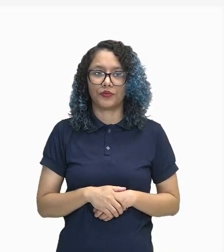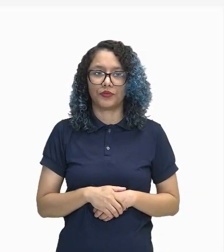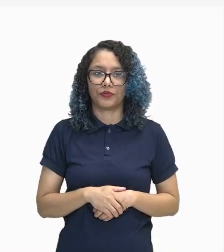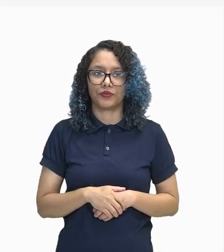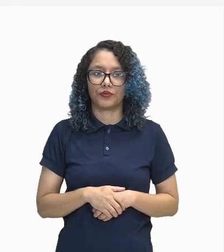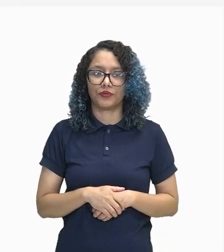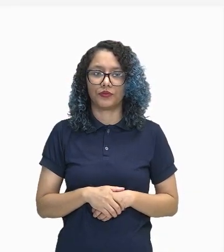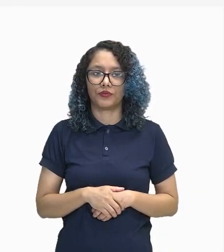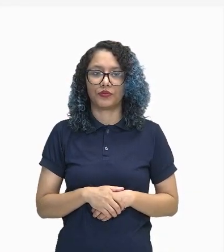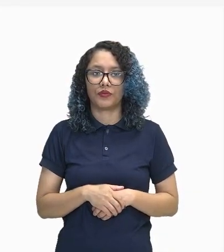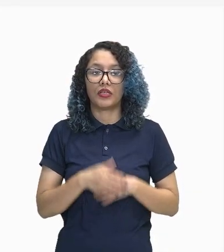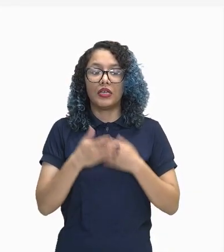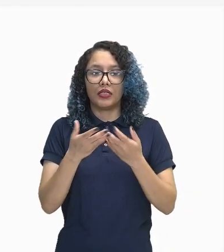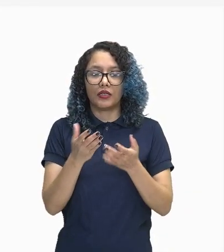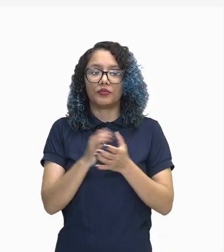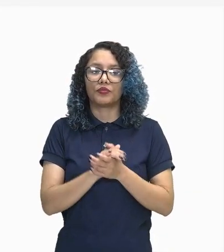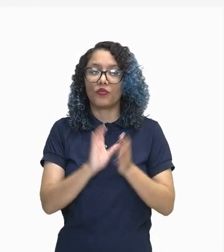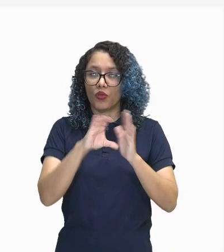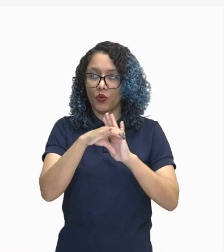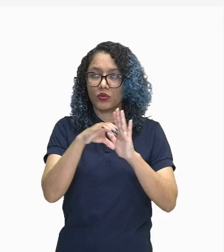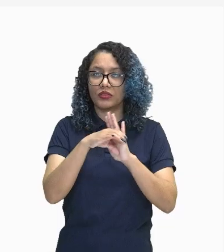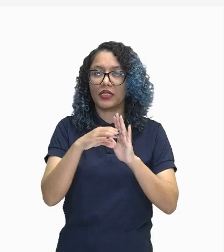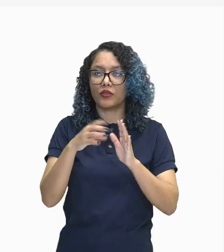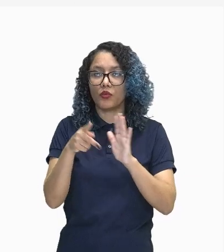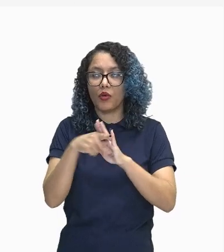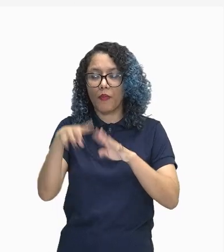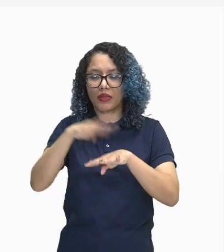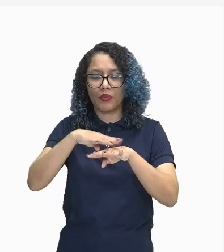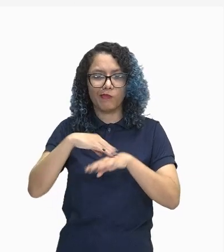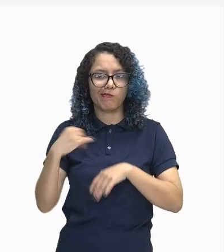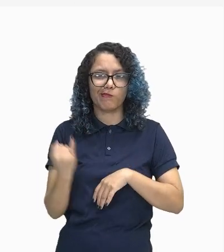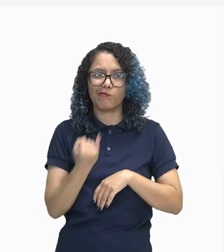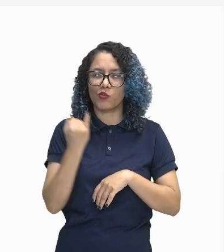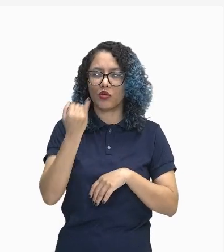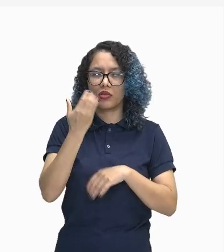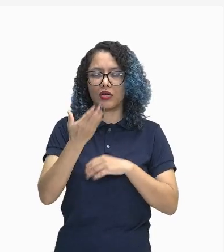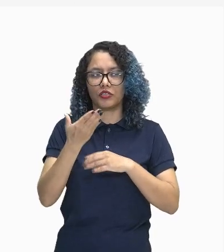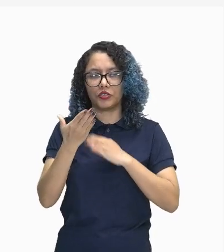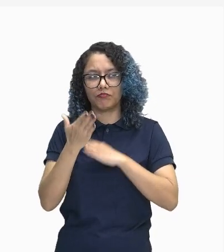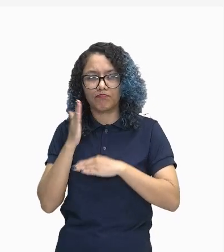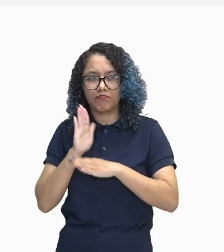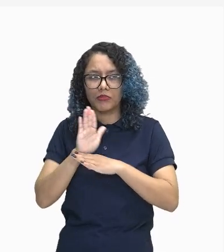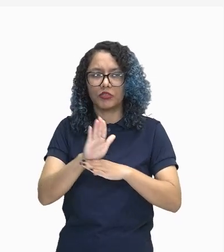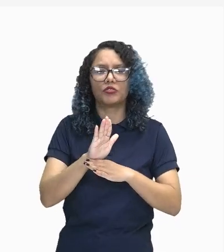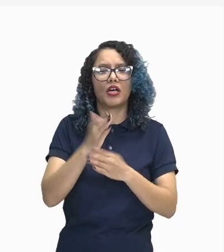Bom, pessoal, um dos conceitos matemáticos bastante importante, que nos ajuda muito, né, no estudo